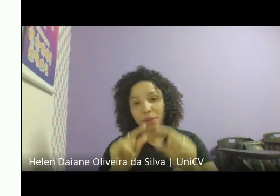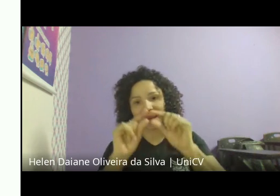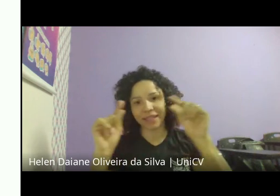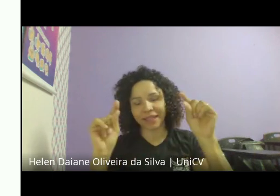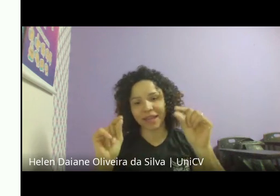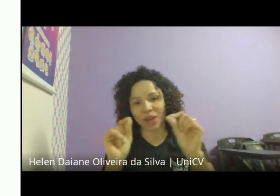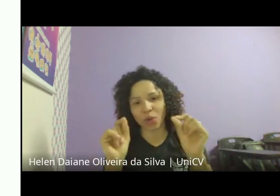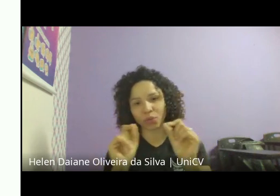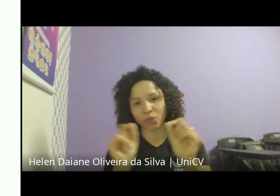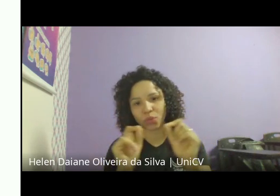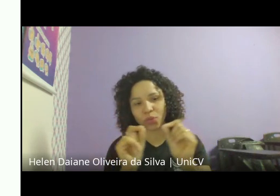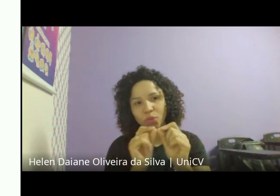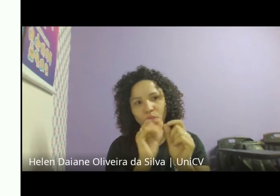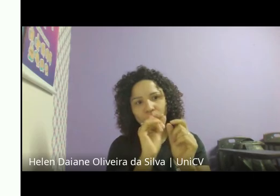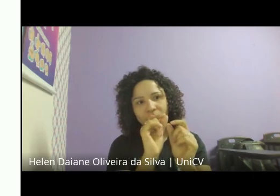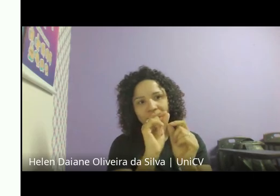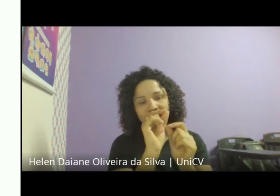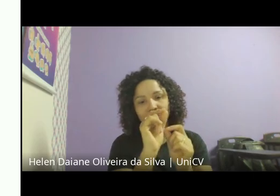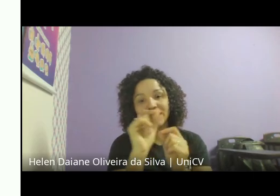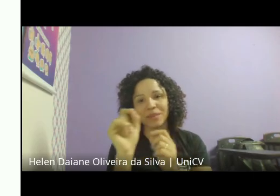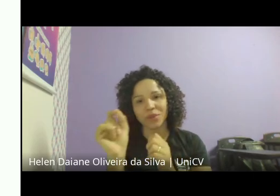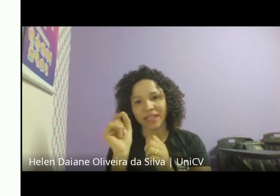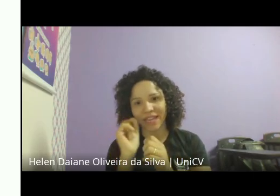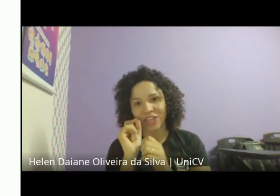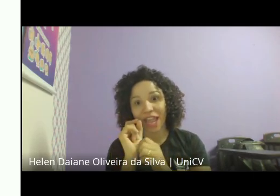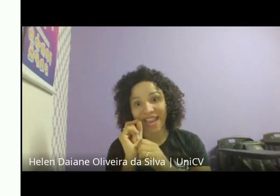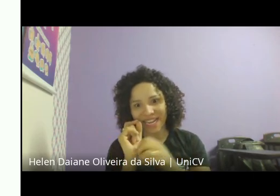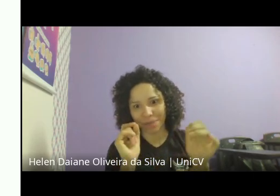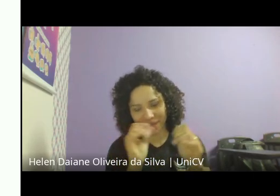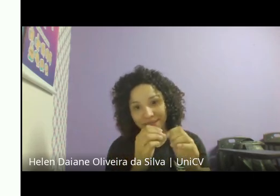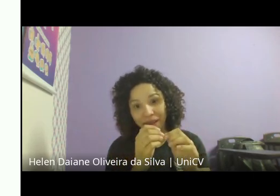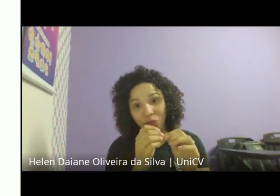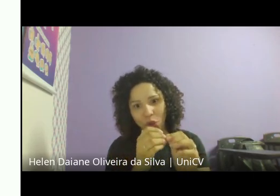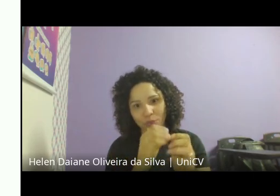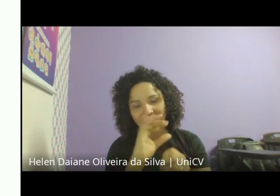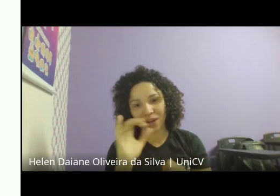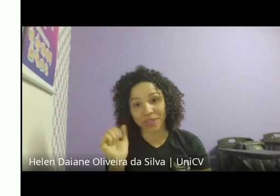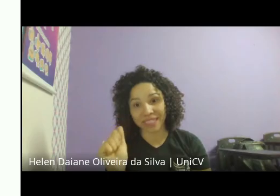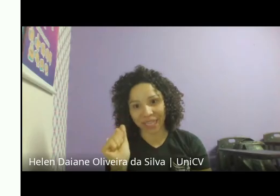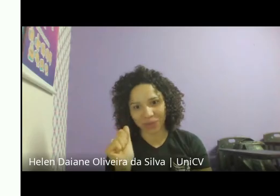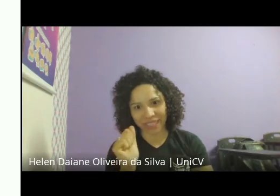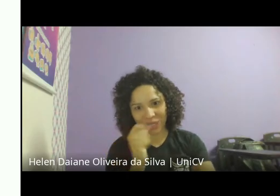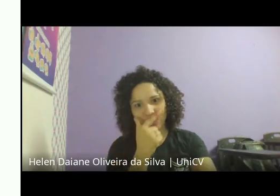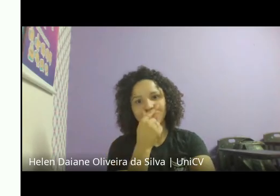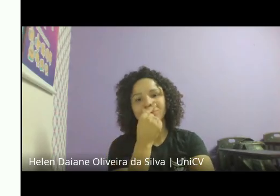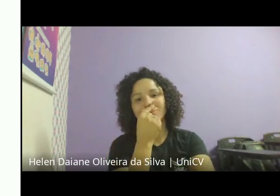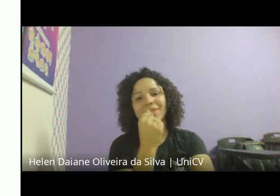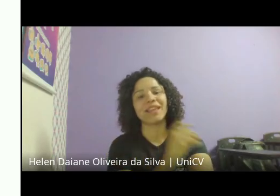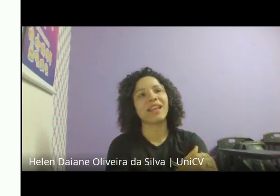E tinha uma plaquinha lá com o símbolo da igreja em Libras, não era o nome, era o sinal da